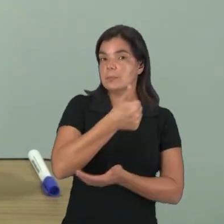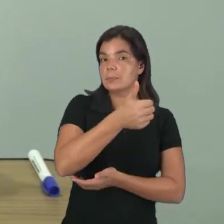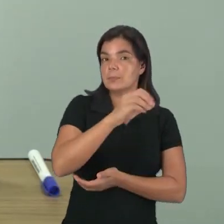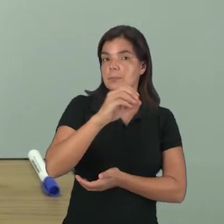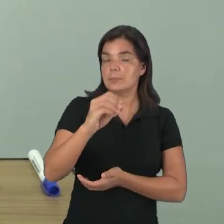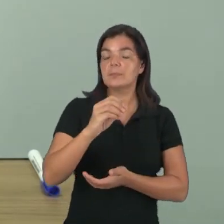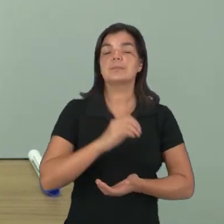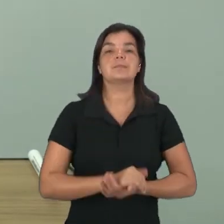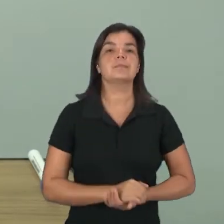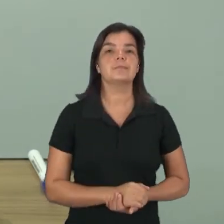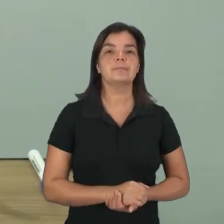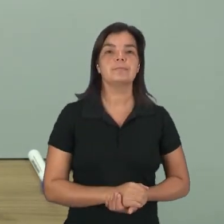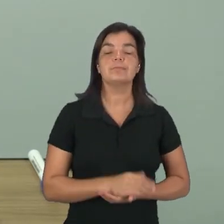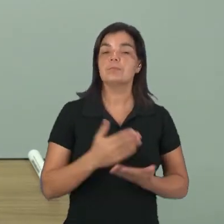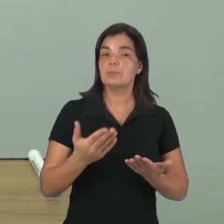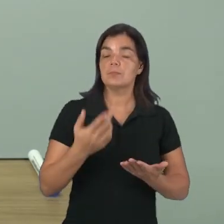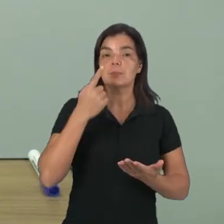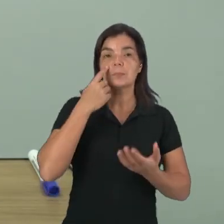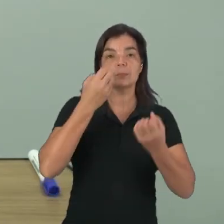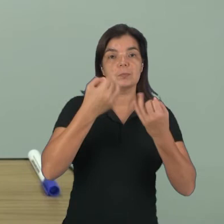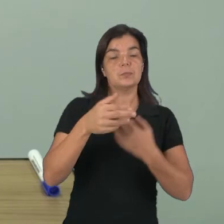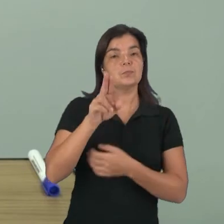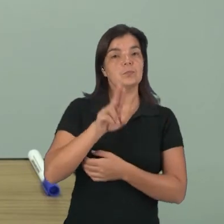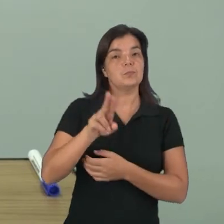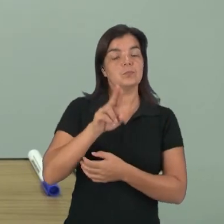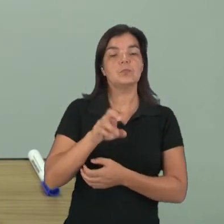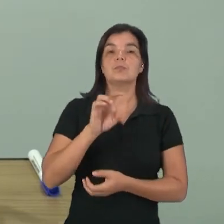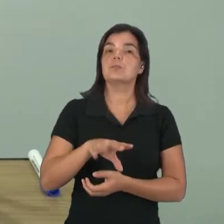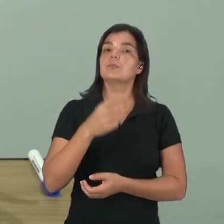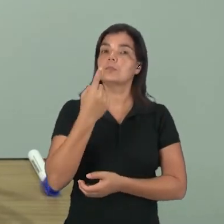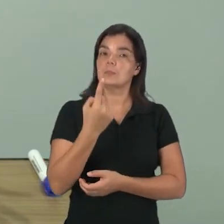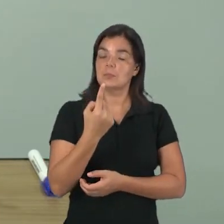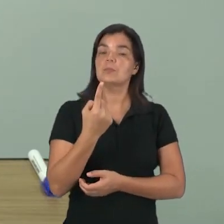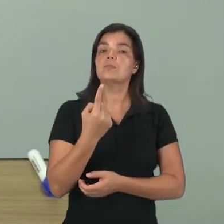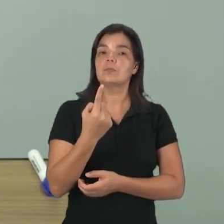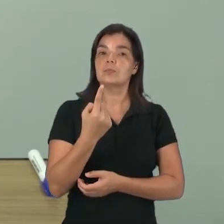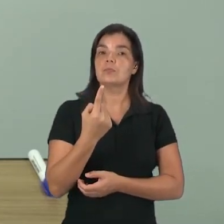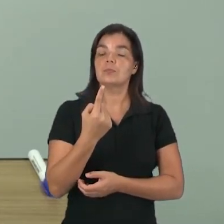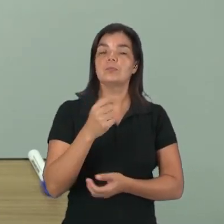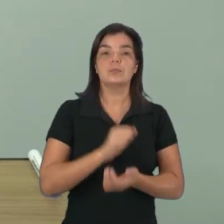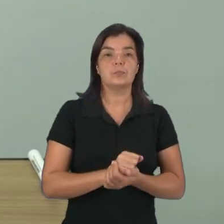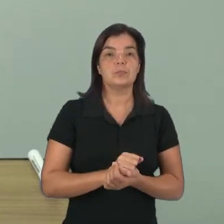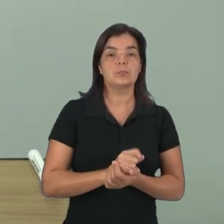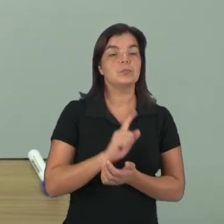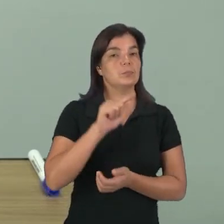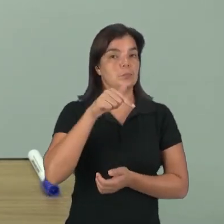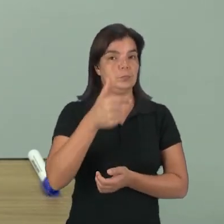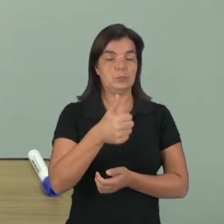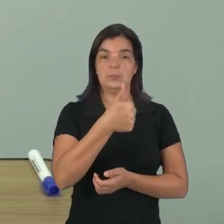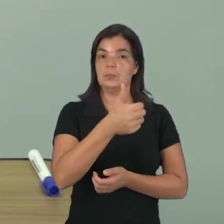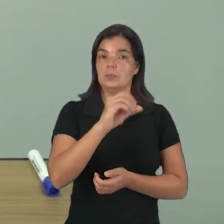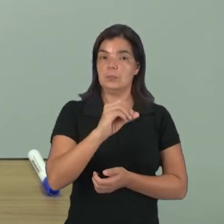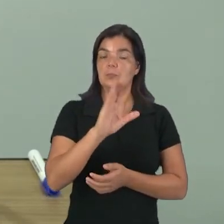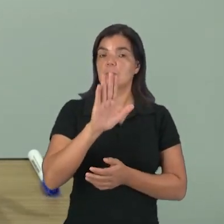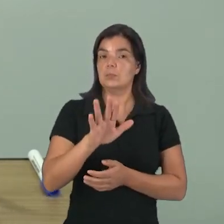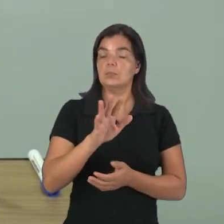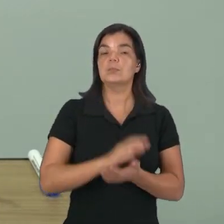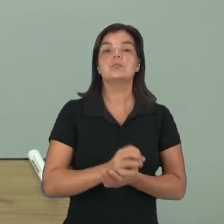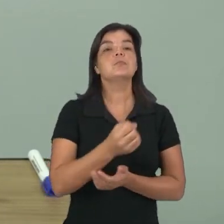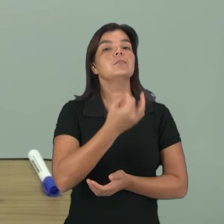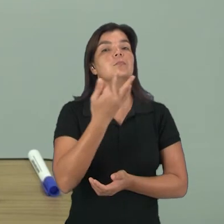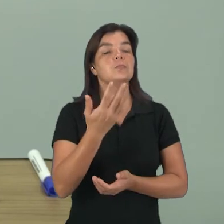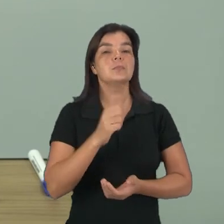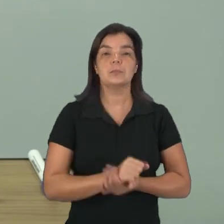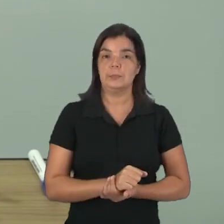das centenas. Quando eu falo de unidade, eu tenho apenas uma casa decimal. Quando eu vou para a ordem das dezenas, nós temos quantas